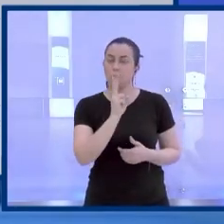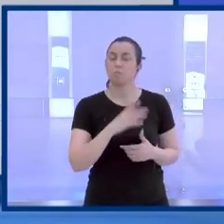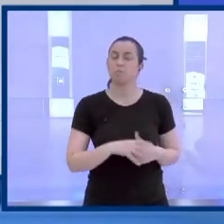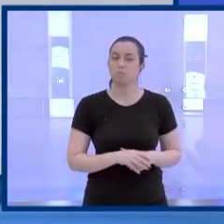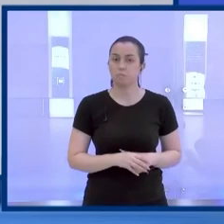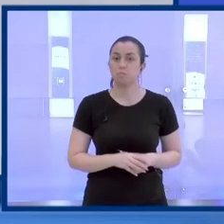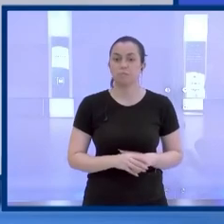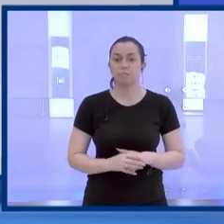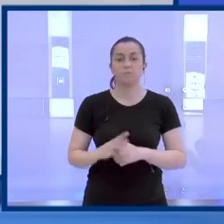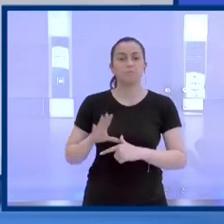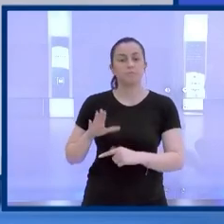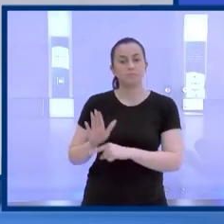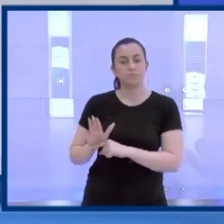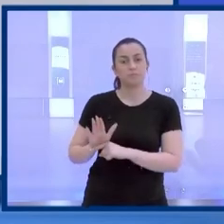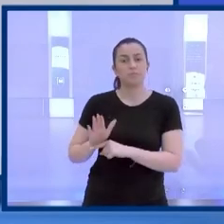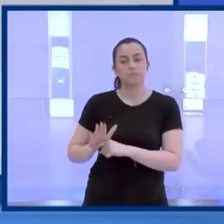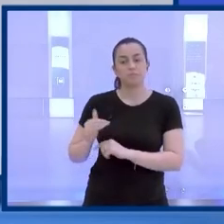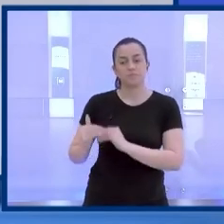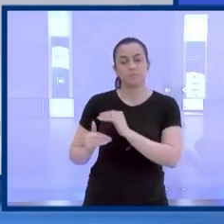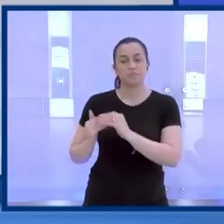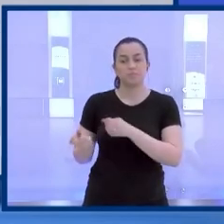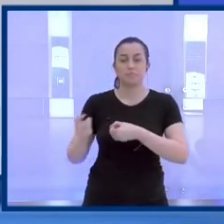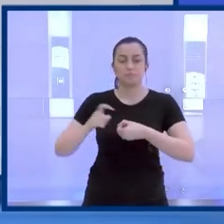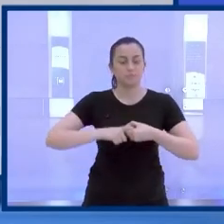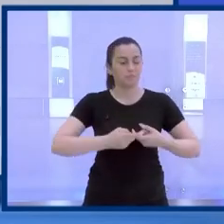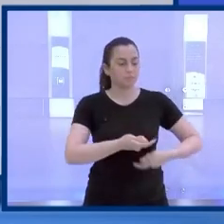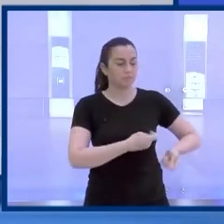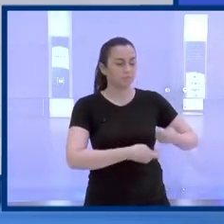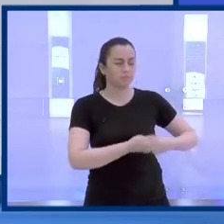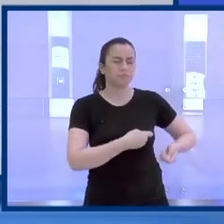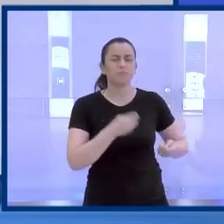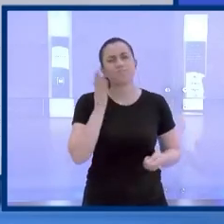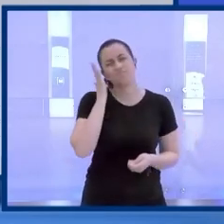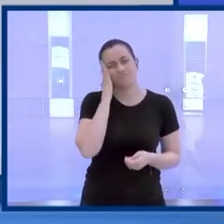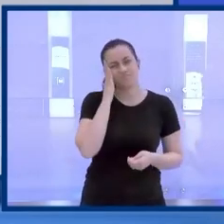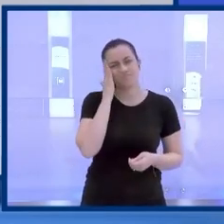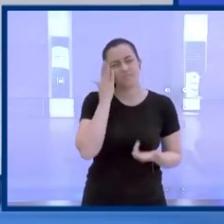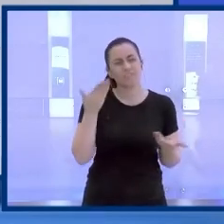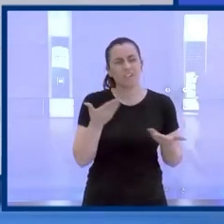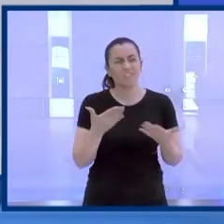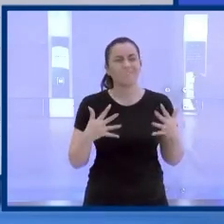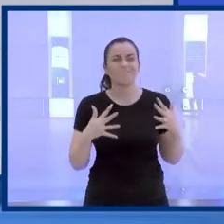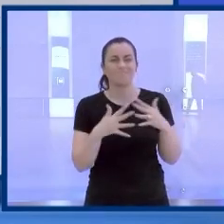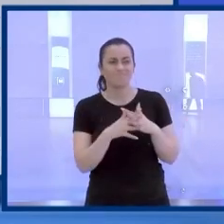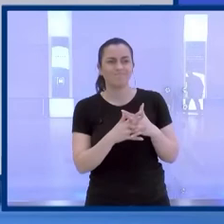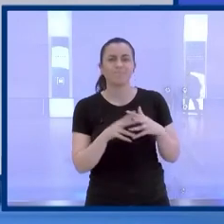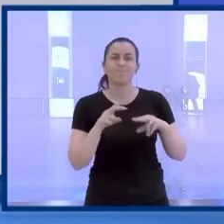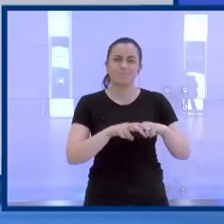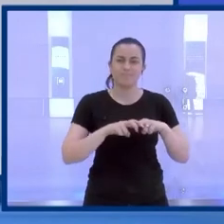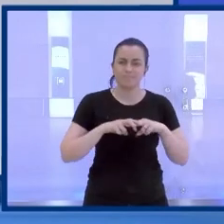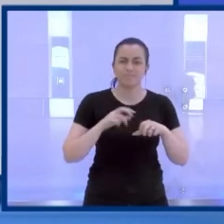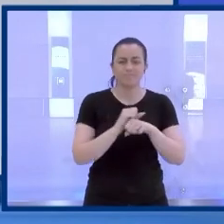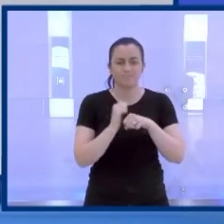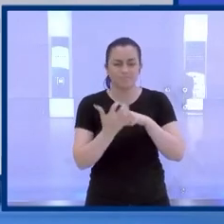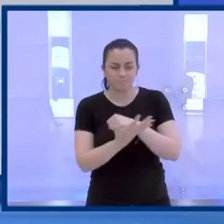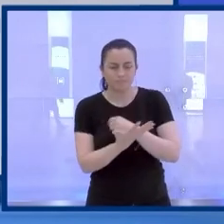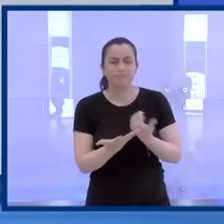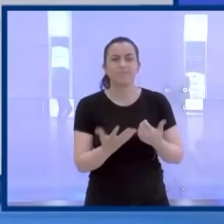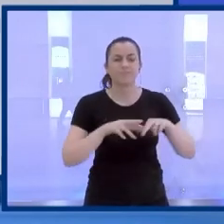para ajudar num processo de retomada econômica. Eu sei que a gente está vivendo momentos complexos da economia nacional nessa